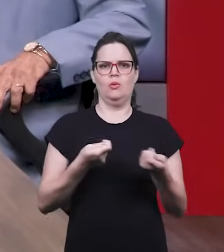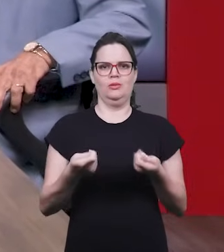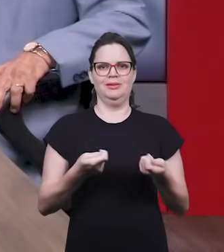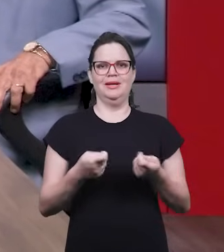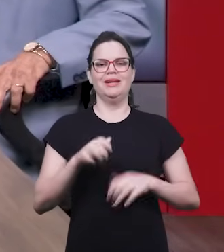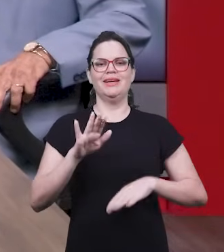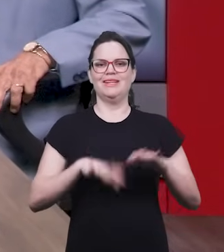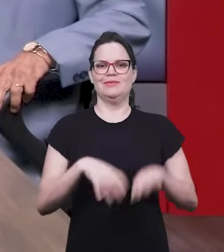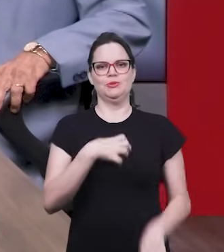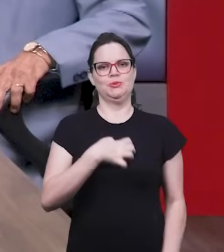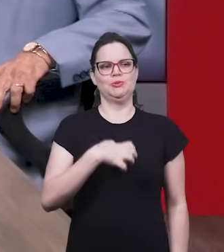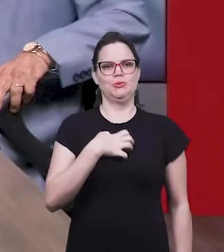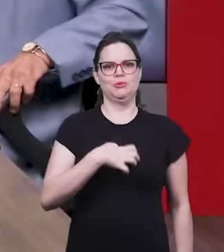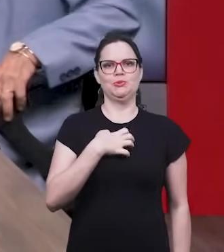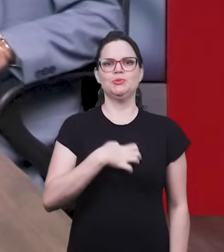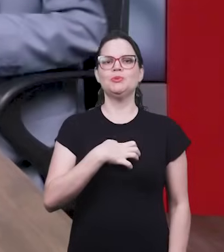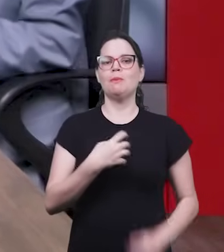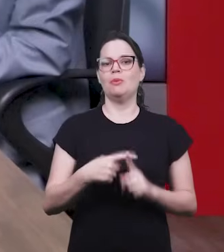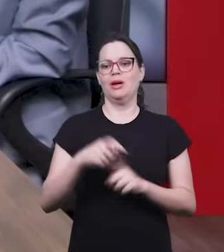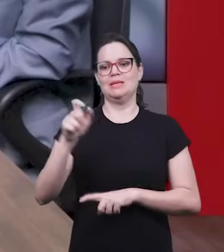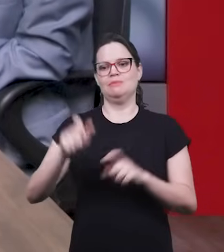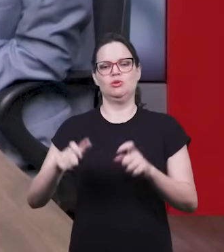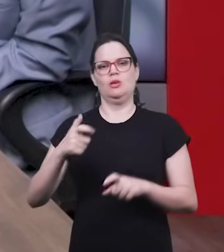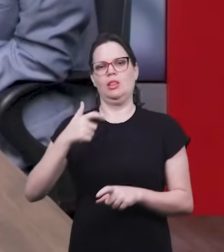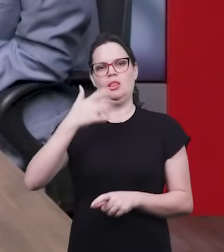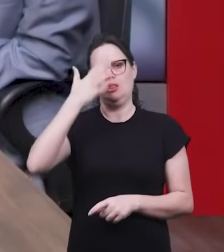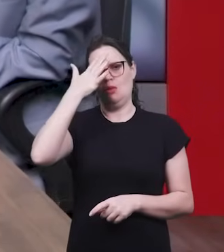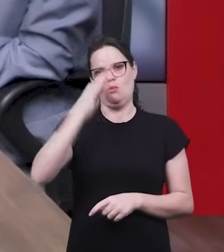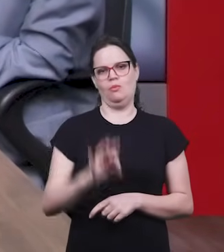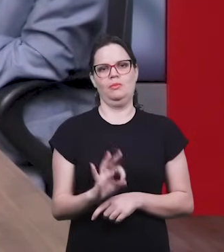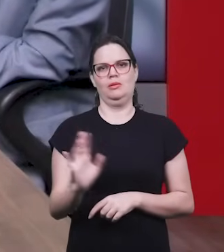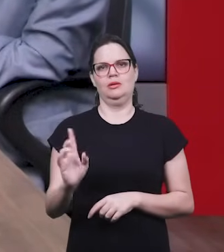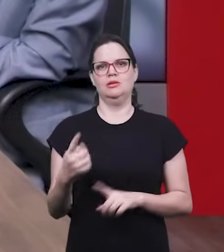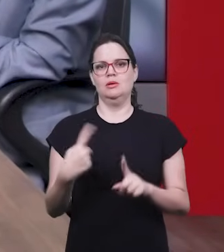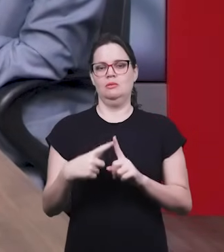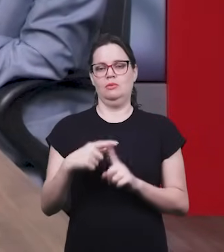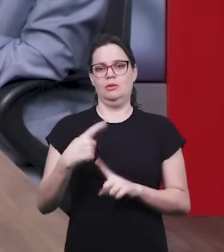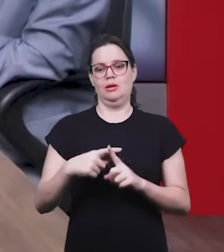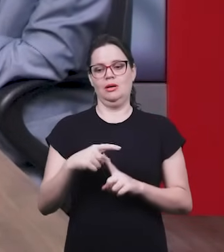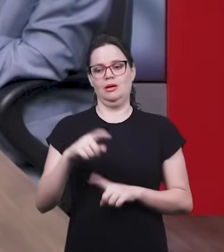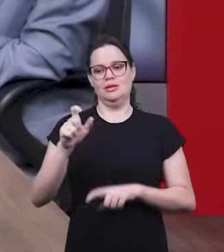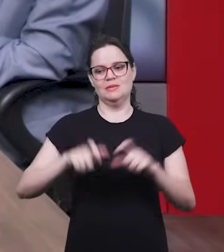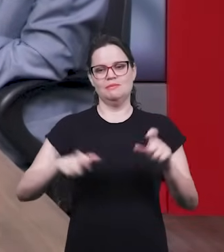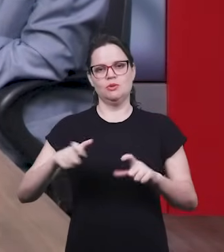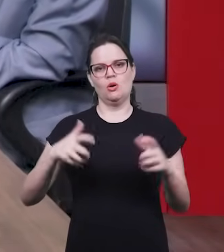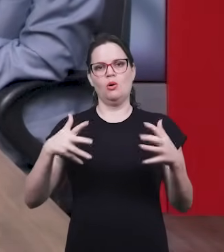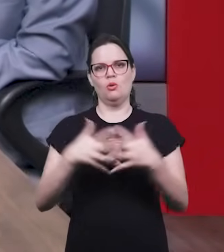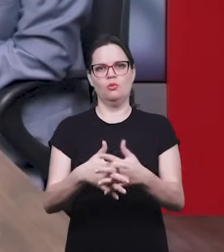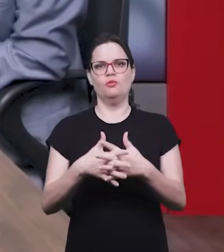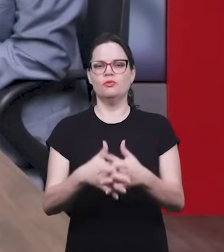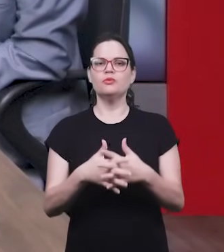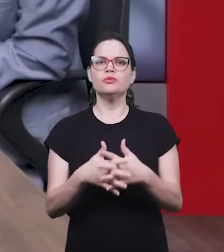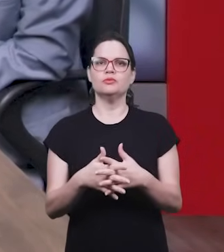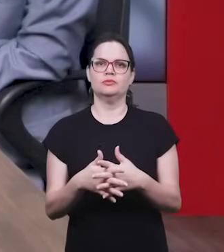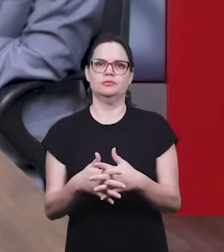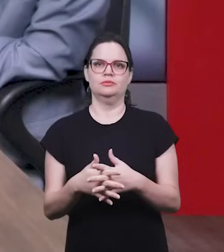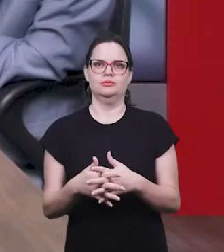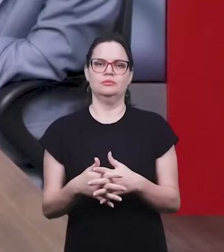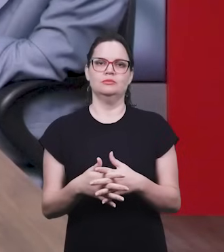aborrece. Porque as pessoas, às vezes, podem confundir. Elas confundem a vida